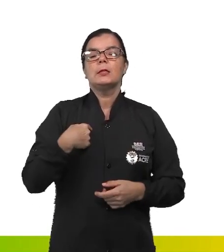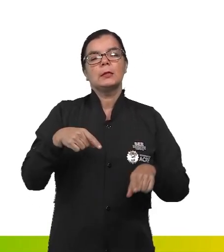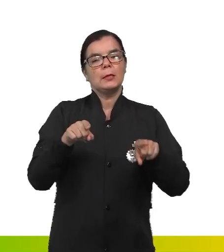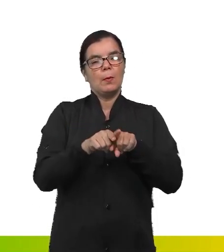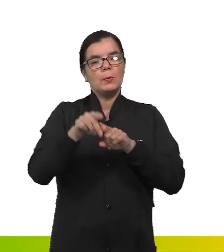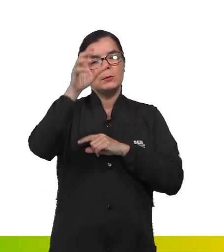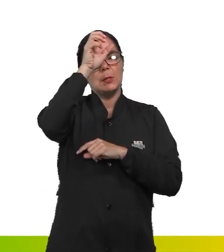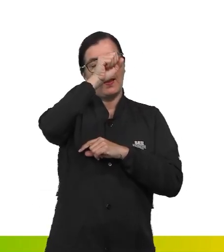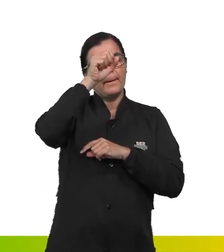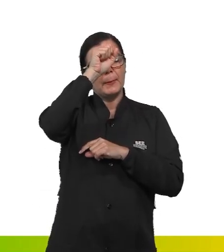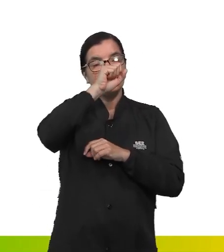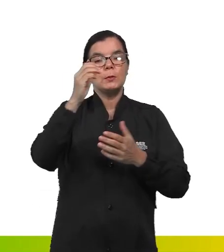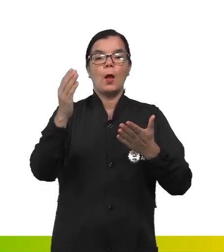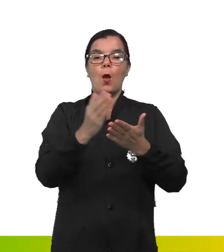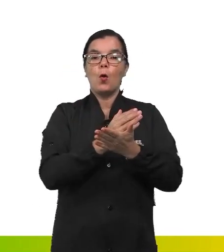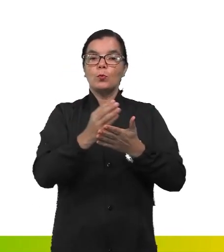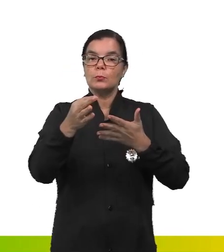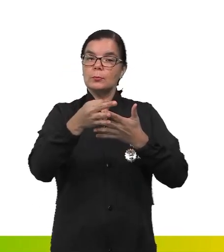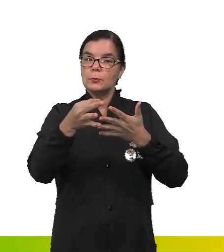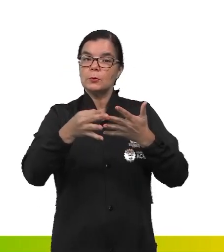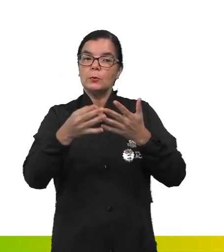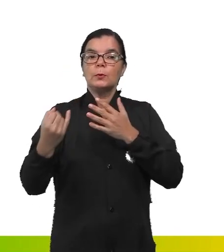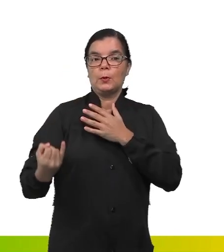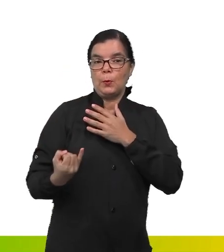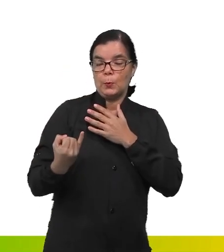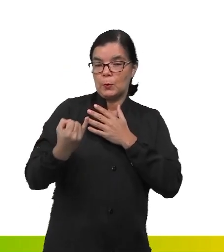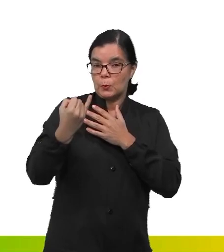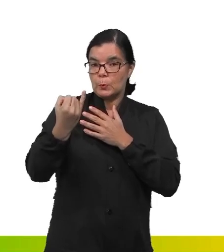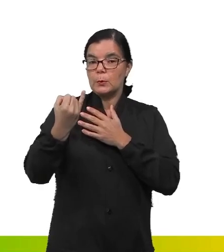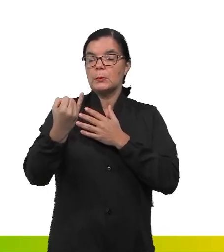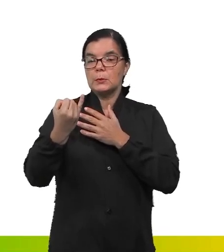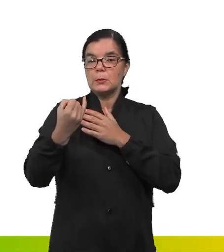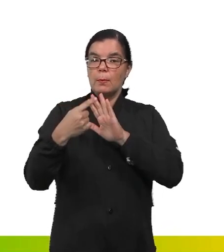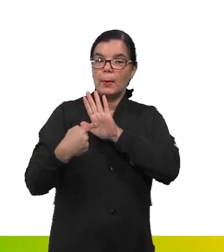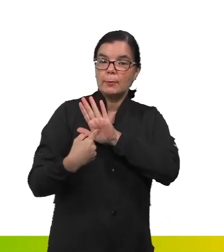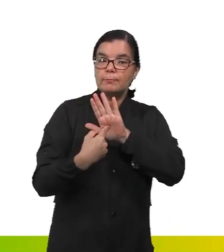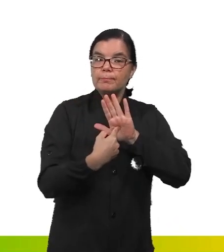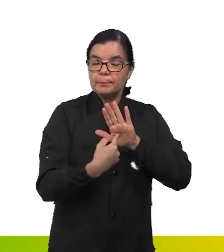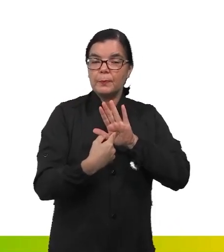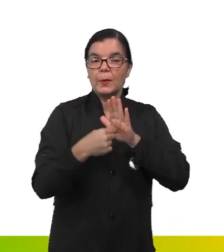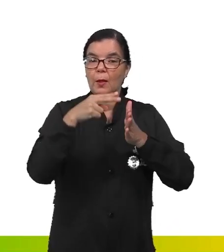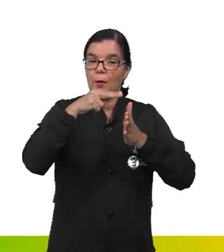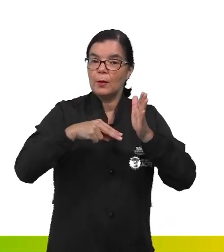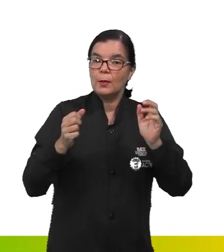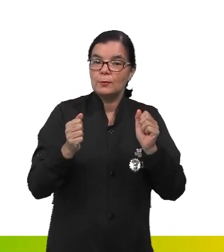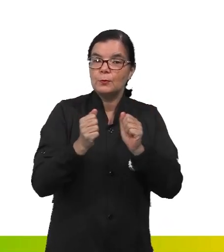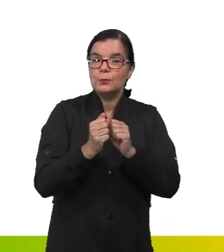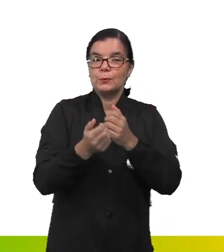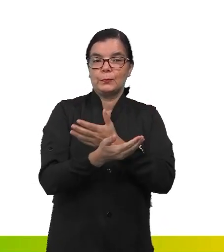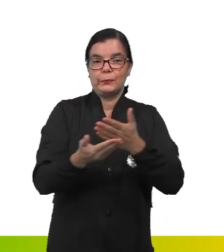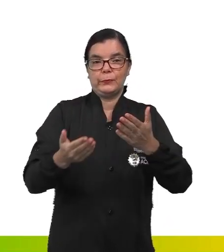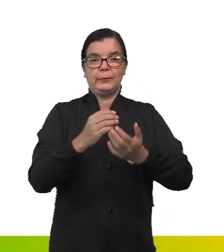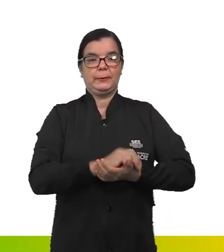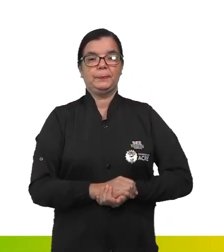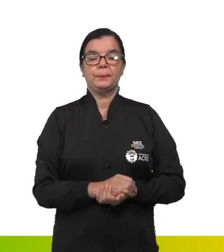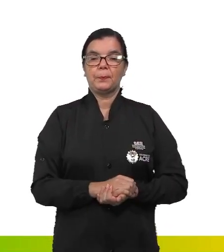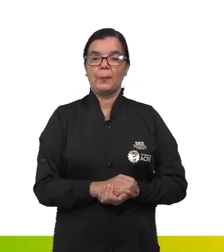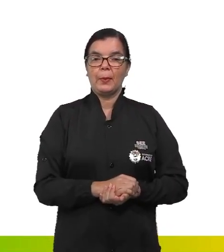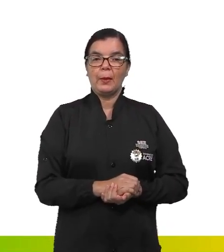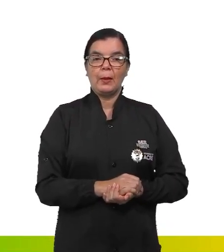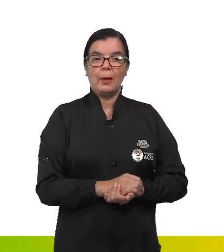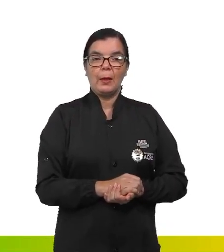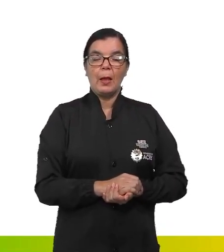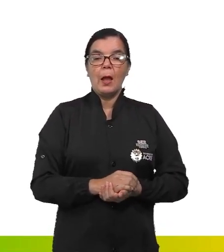também aprendeu alguns pontos importantes que eu trouxe aqui destacado e eu quero ler junto com vocês, tá?